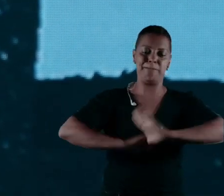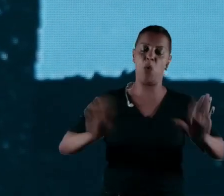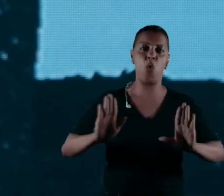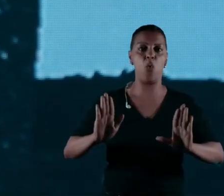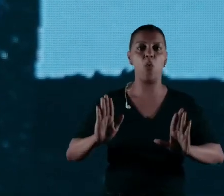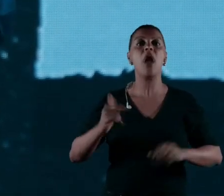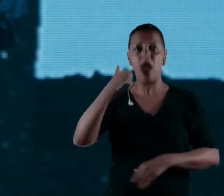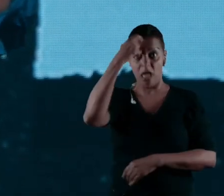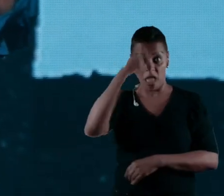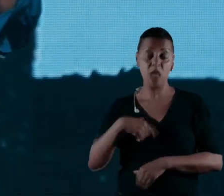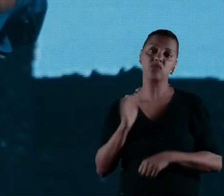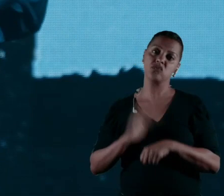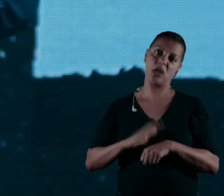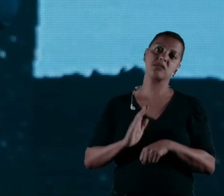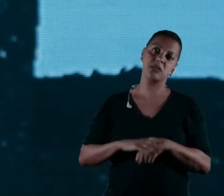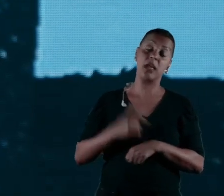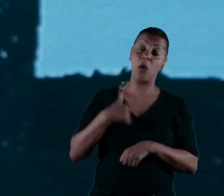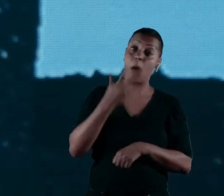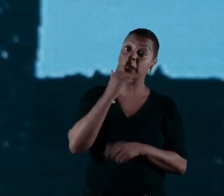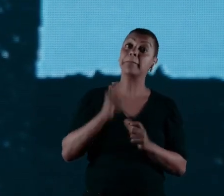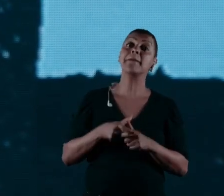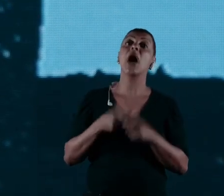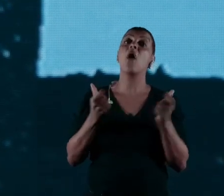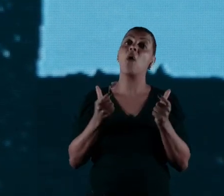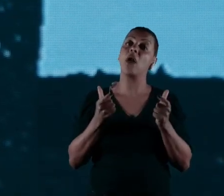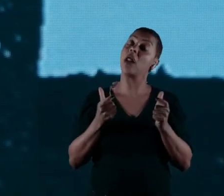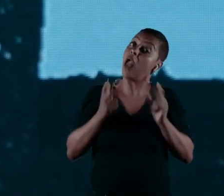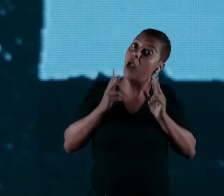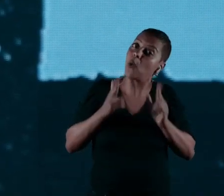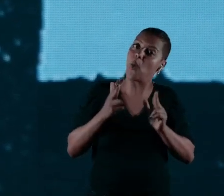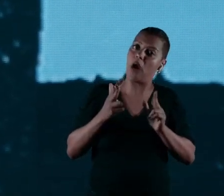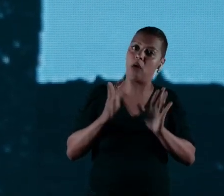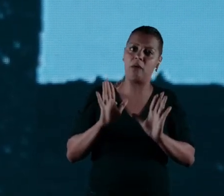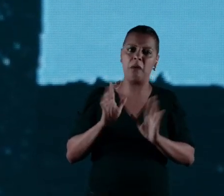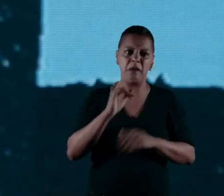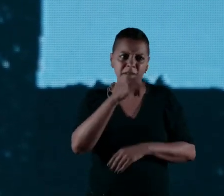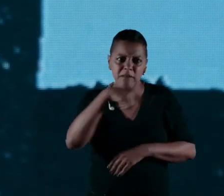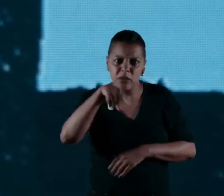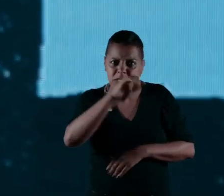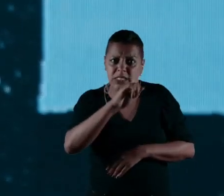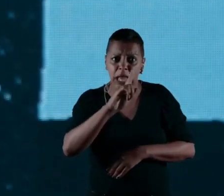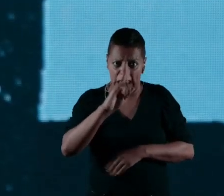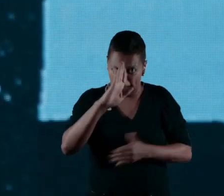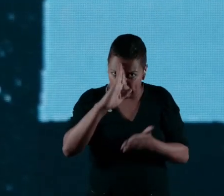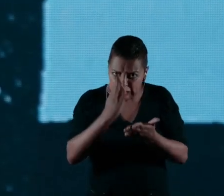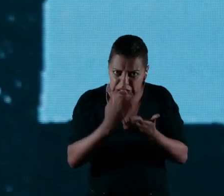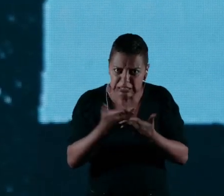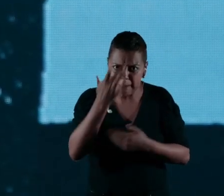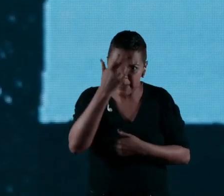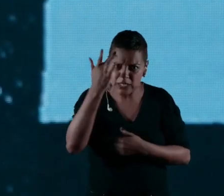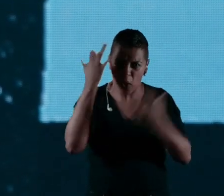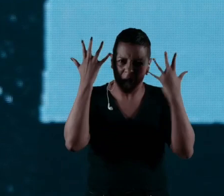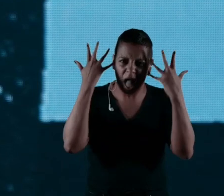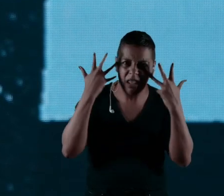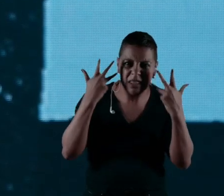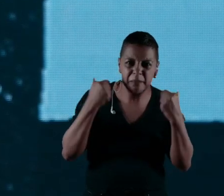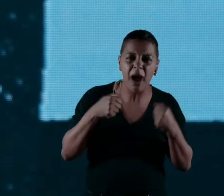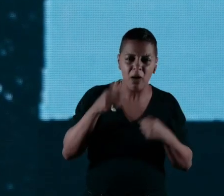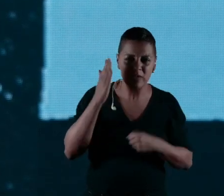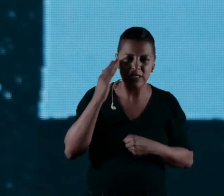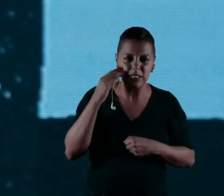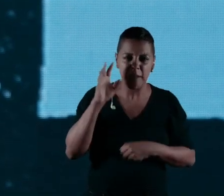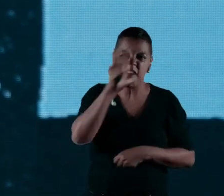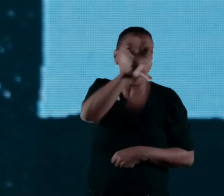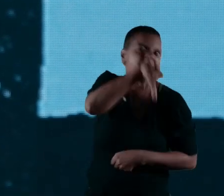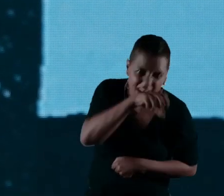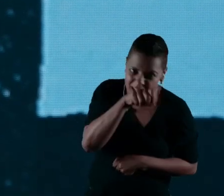assim, eu acho que a grande maioria é assim. Quem colocaria uma raposa para cuidar do seu galinheiro? Se